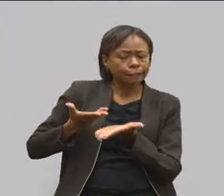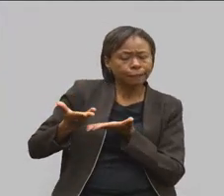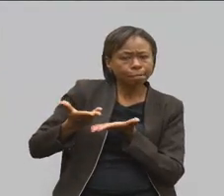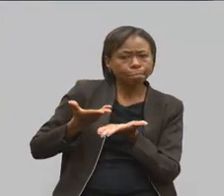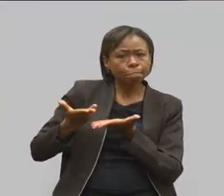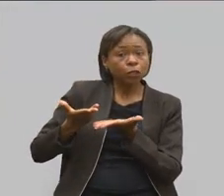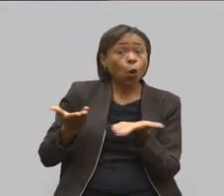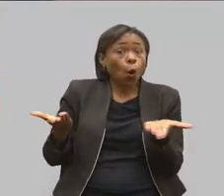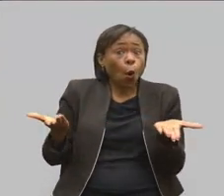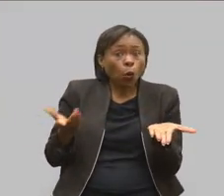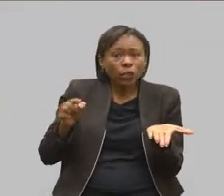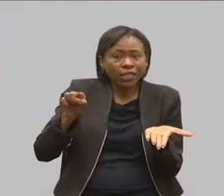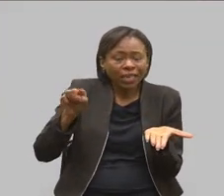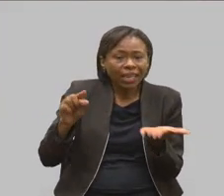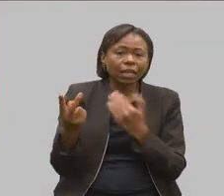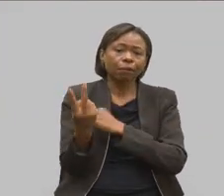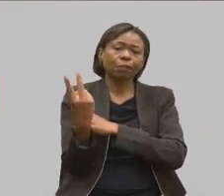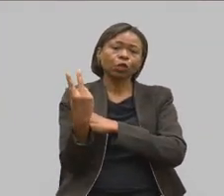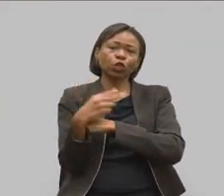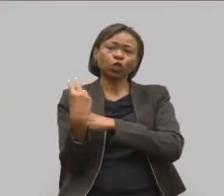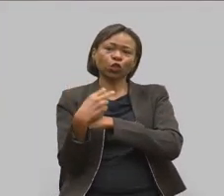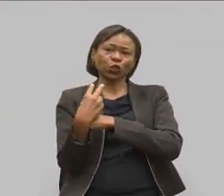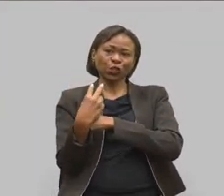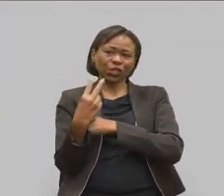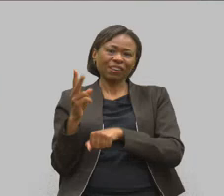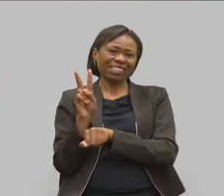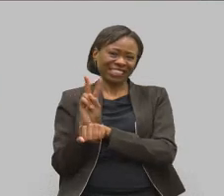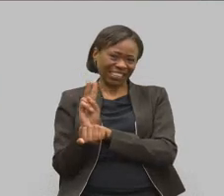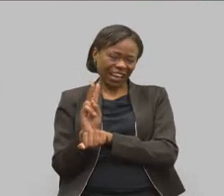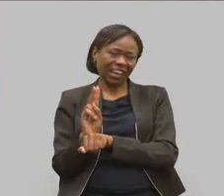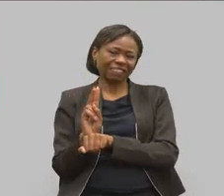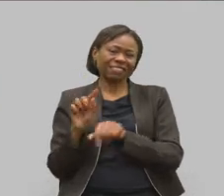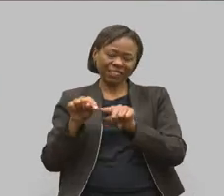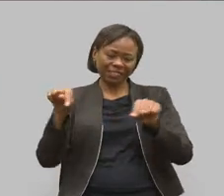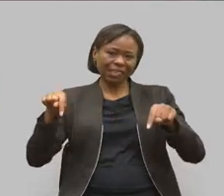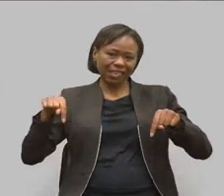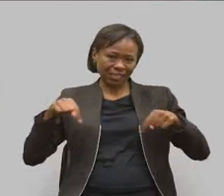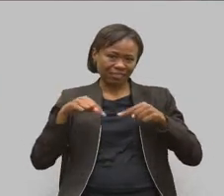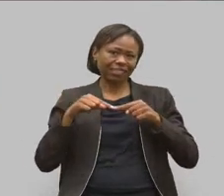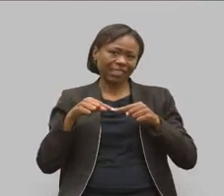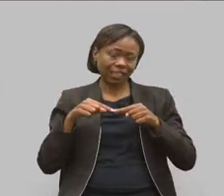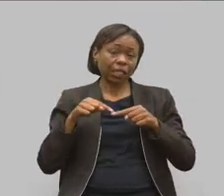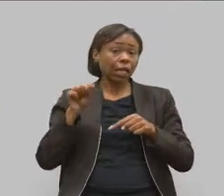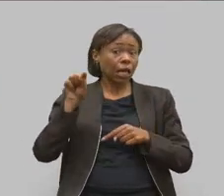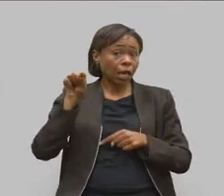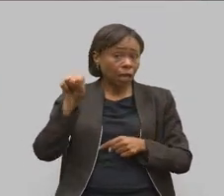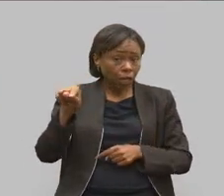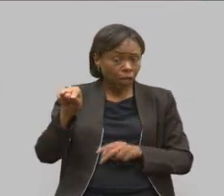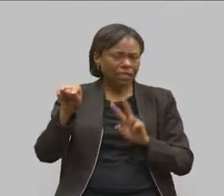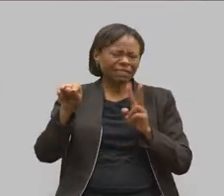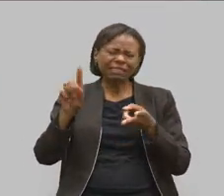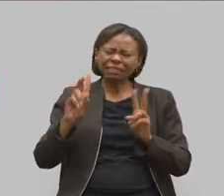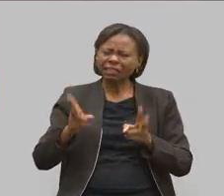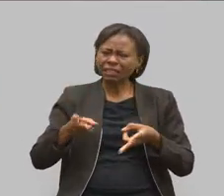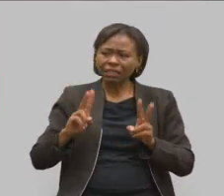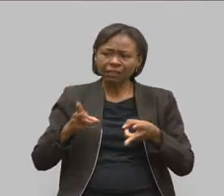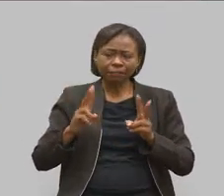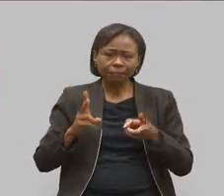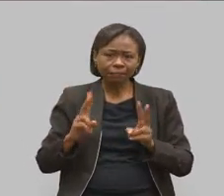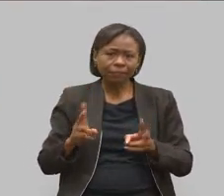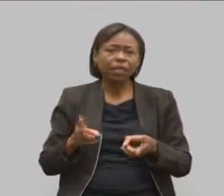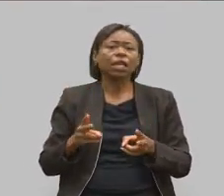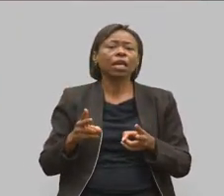meu chefe de gabinete Regional lá em Muriaé então el que sempre foi um um um um grande